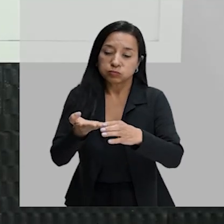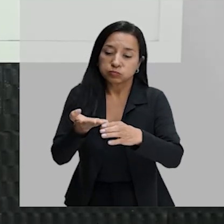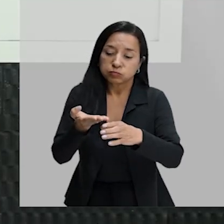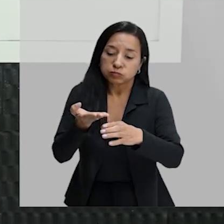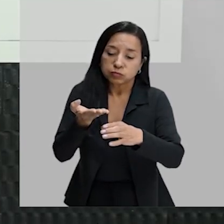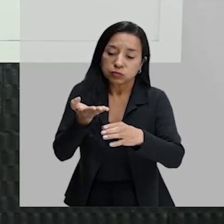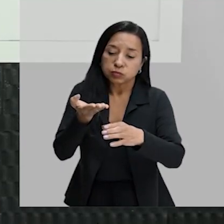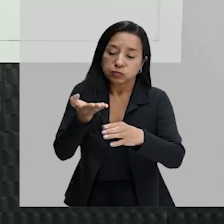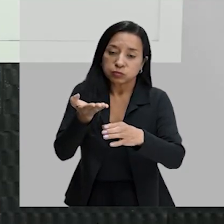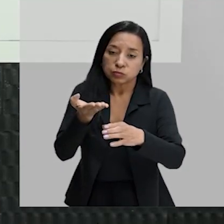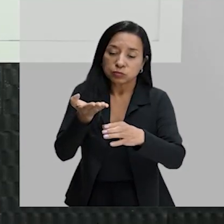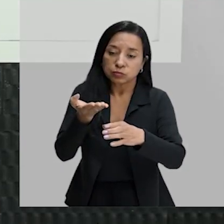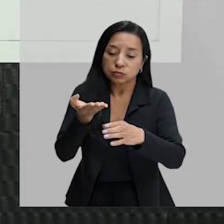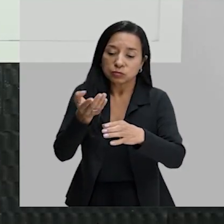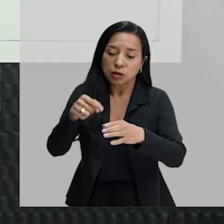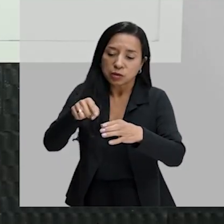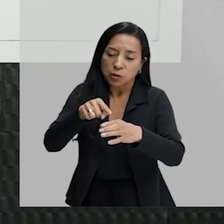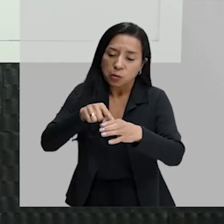né,